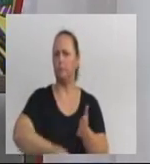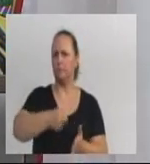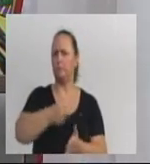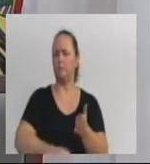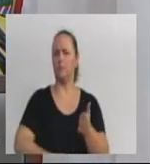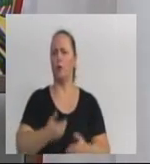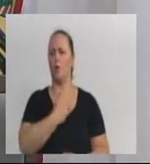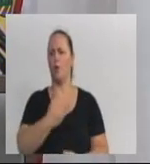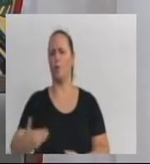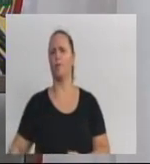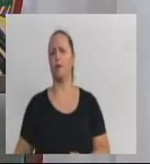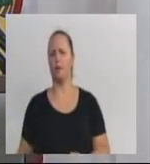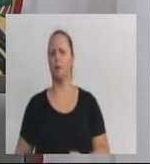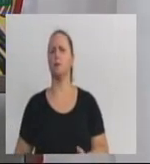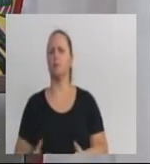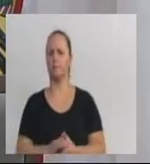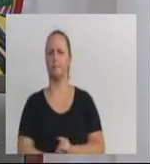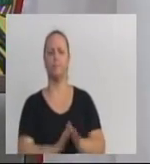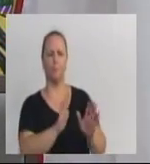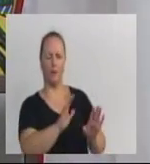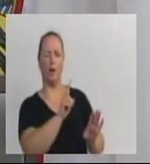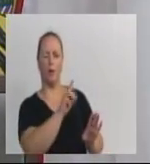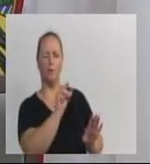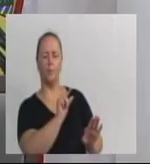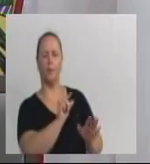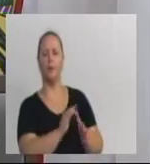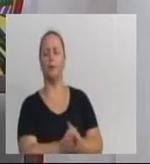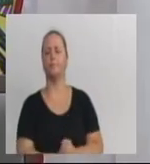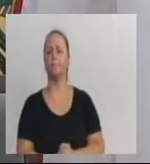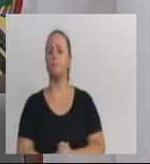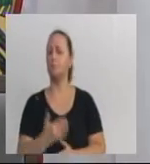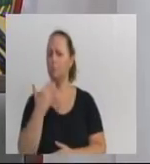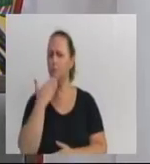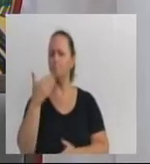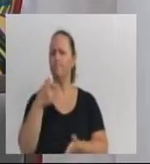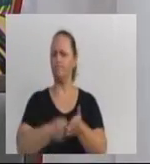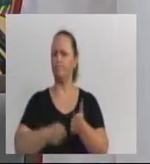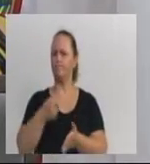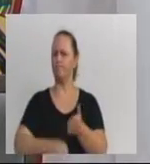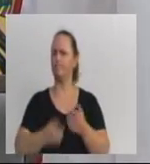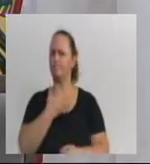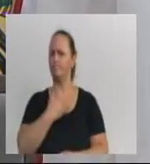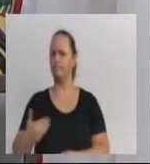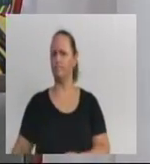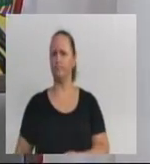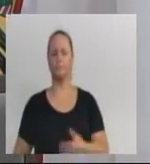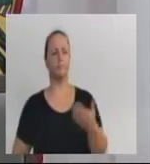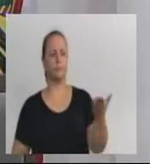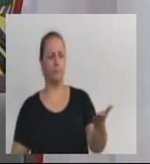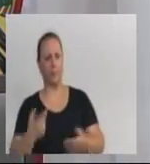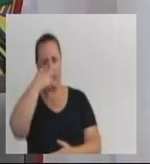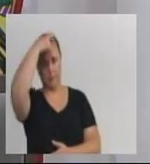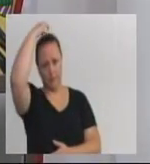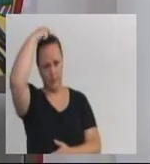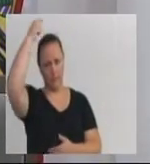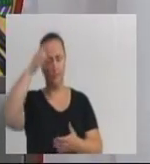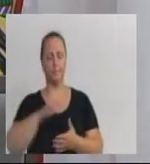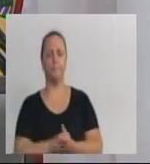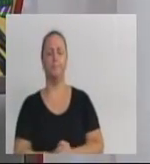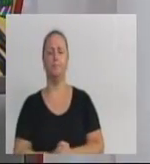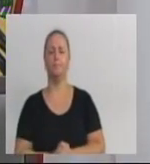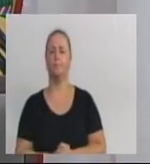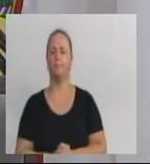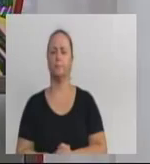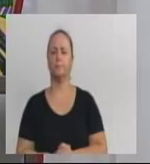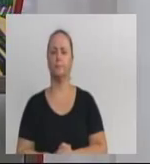governantes. Só um minuto, vereador Adriano, já lhe dou a parte, essa definição e esse encaminhamento. Vereador Adriano Pereira, concedo-lhe a parte.